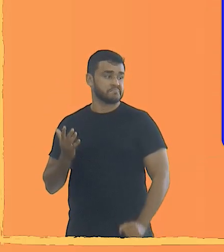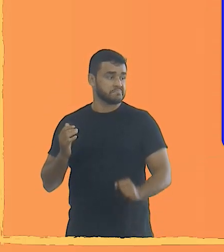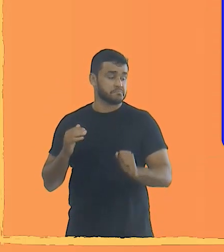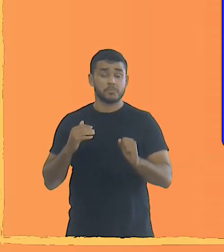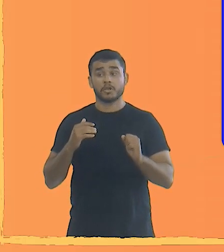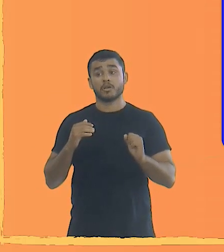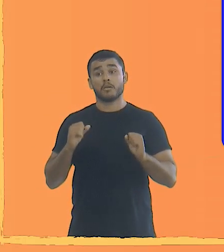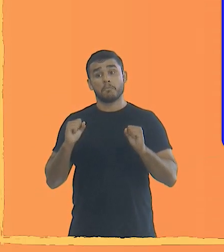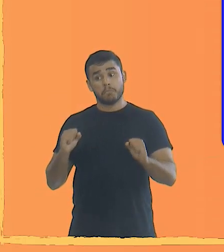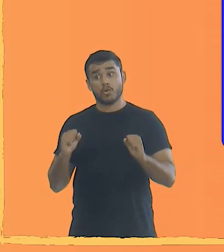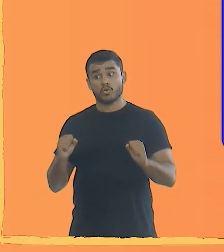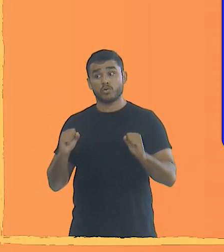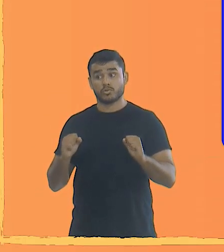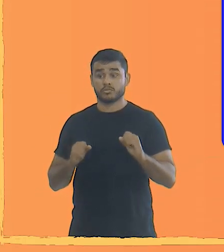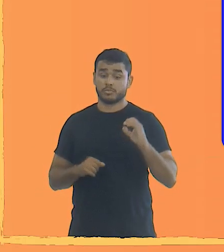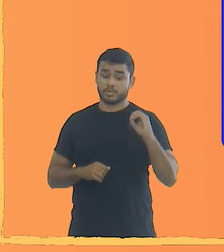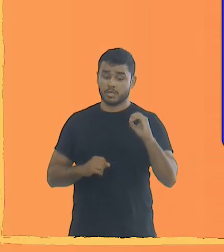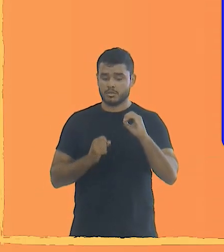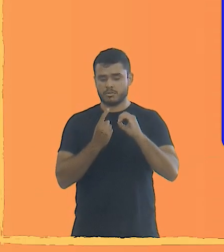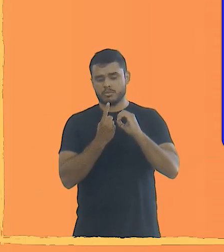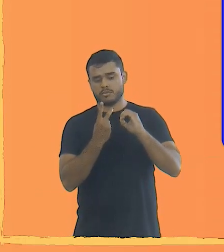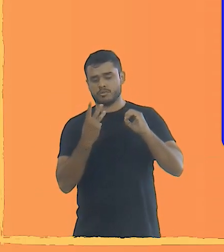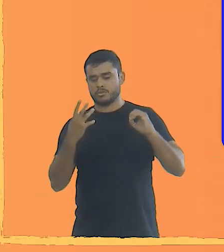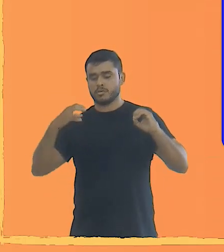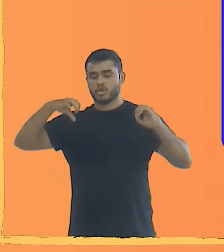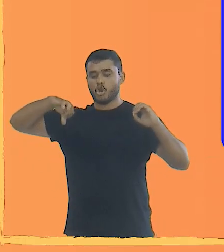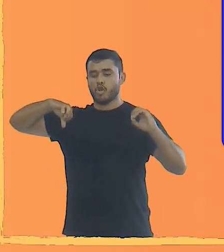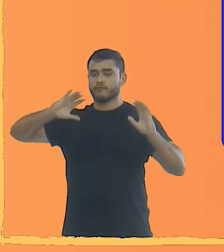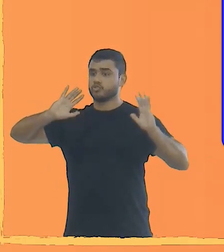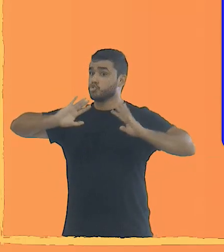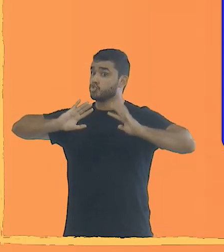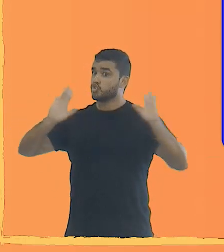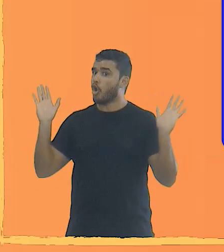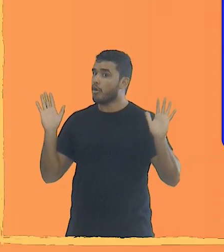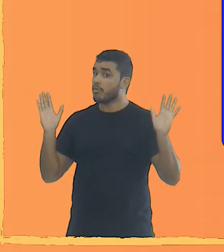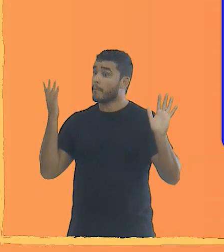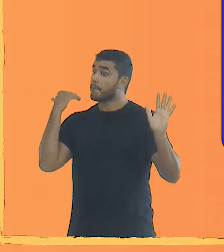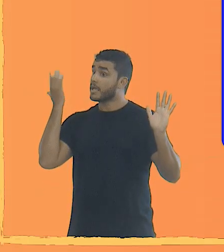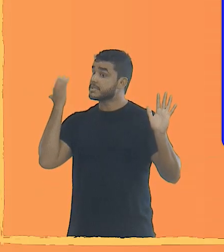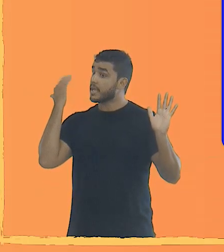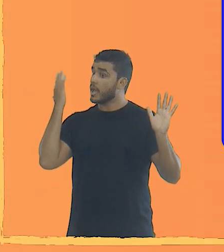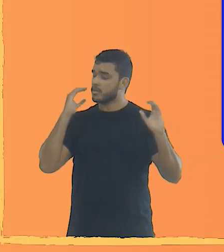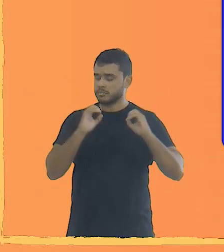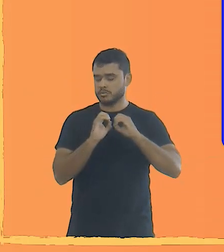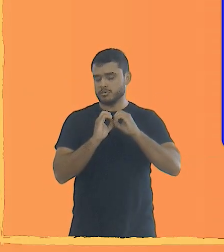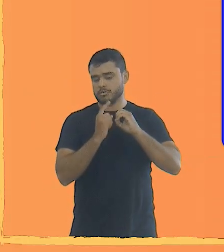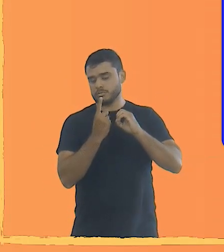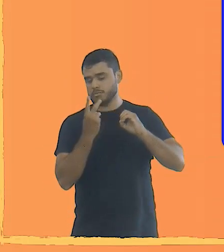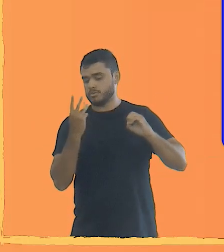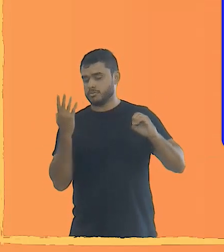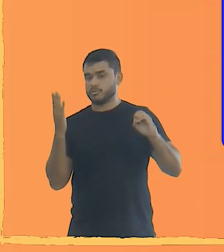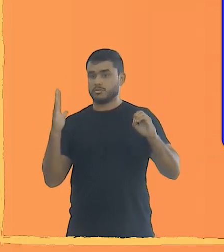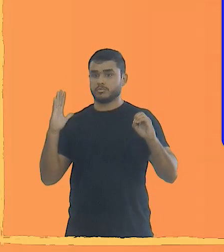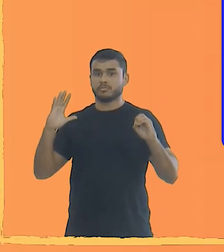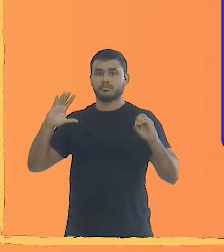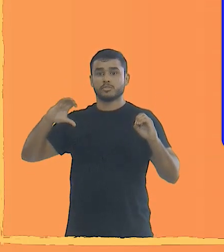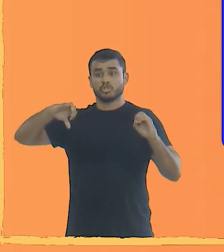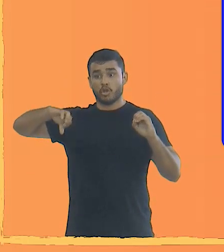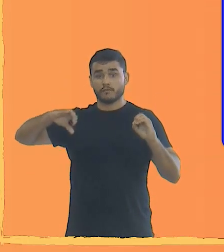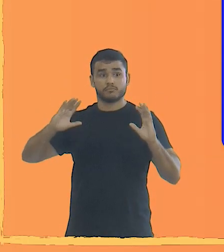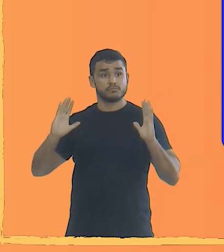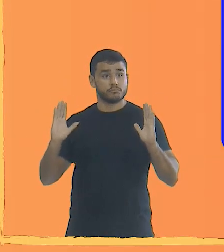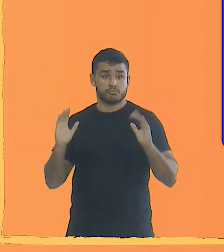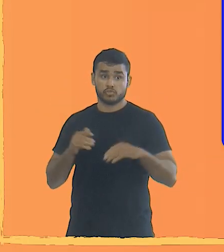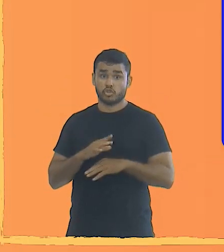Apenas algarismos. Cada dígito desse só podia ser algarismo, certo? Então vai ficar assim, ó, cada um dos